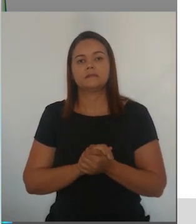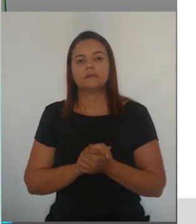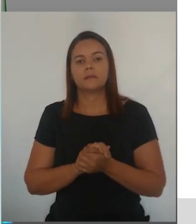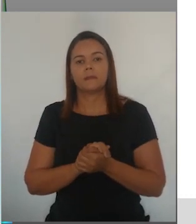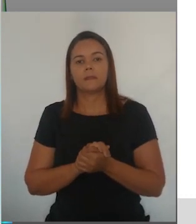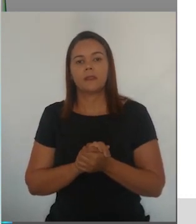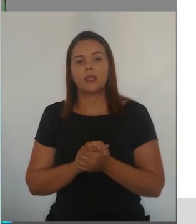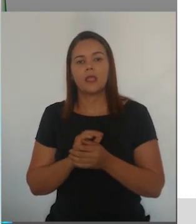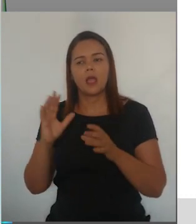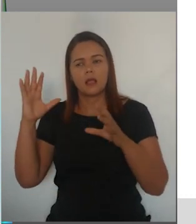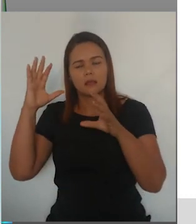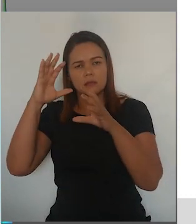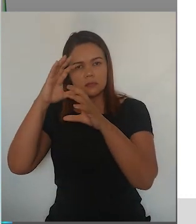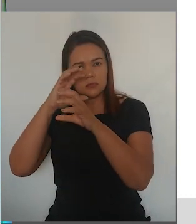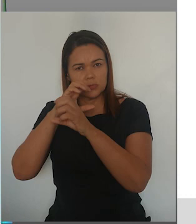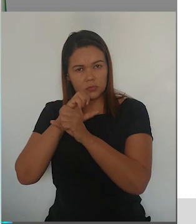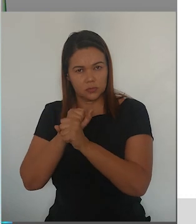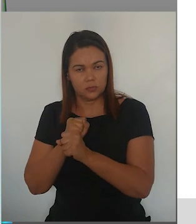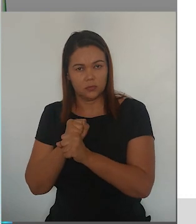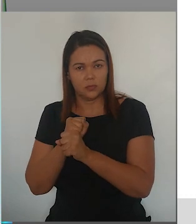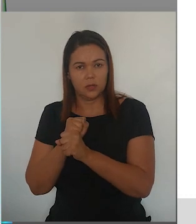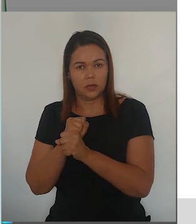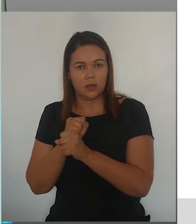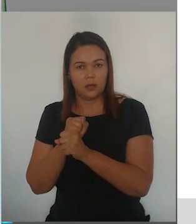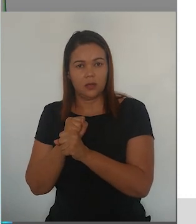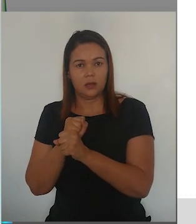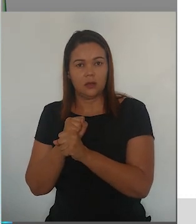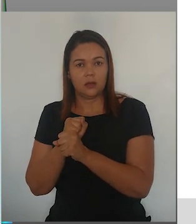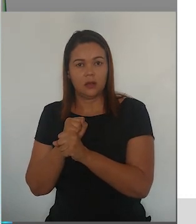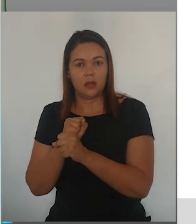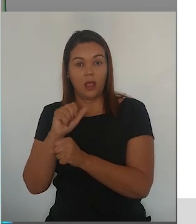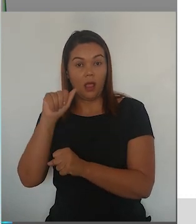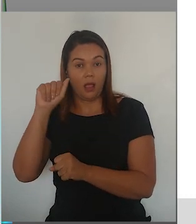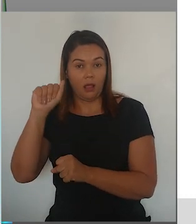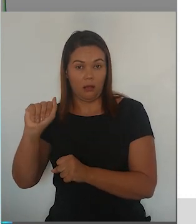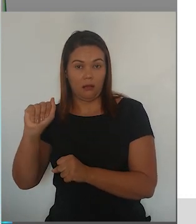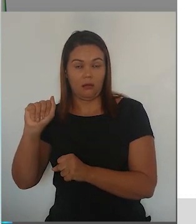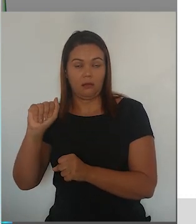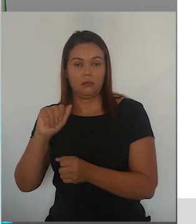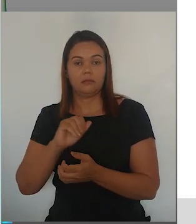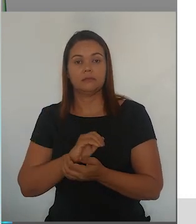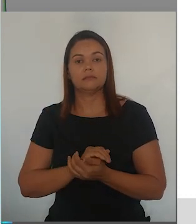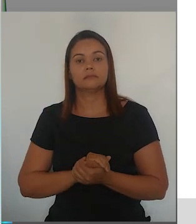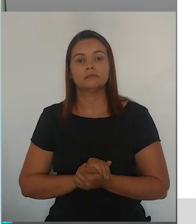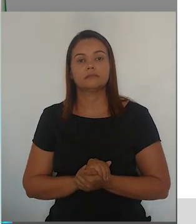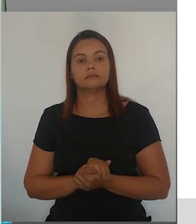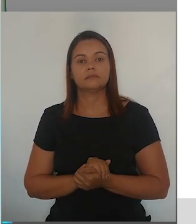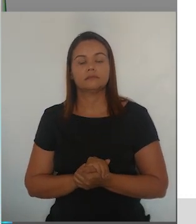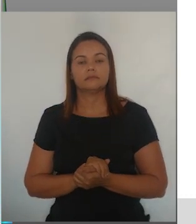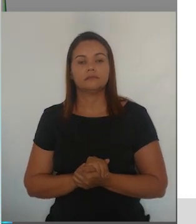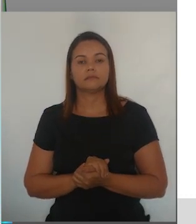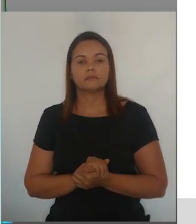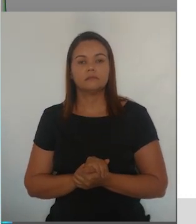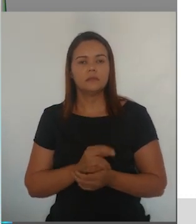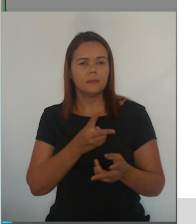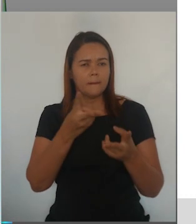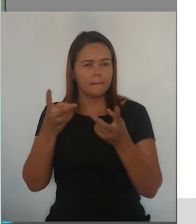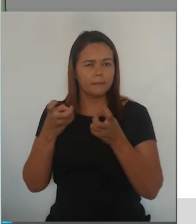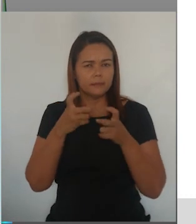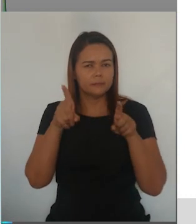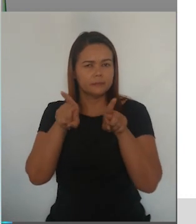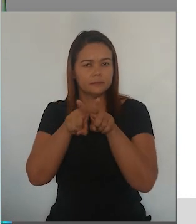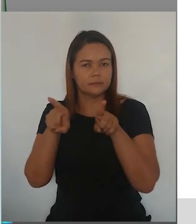linha denominada de Z. E as bandas escuras serão denominadas de bandas